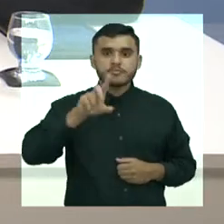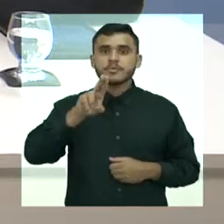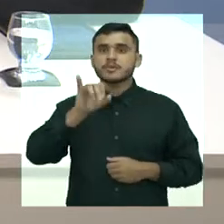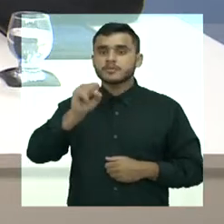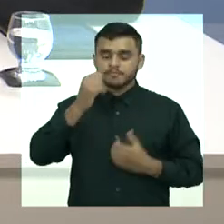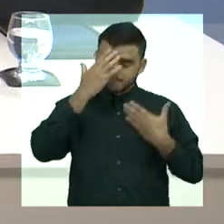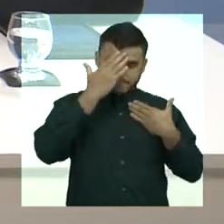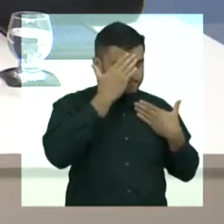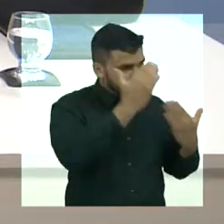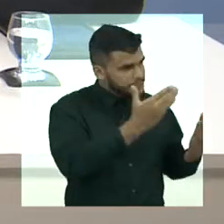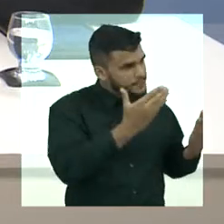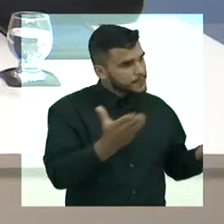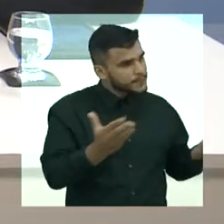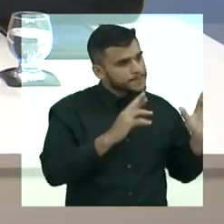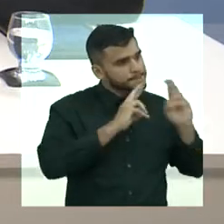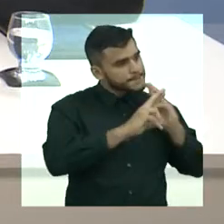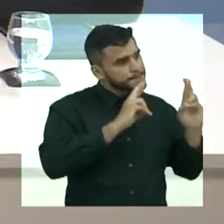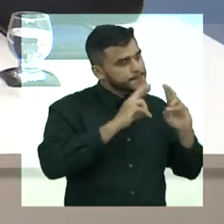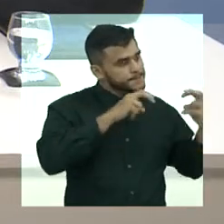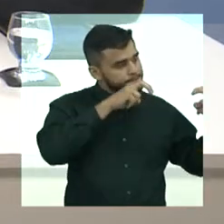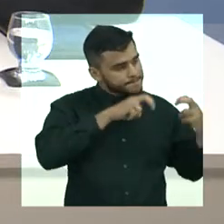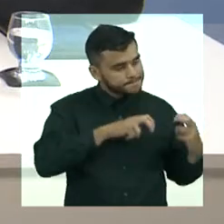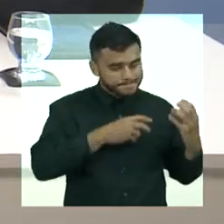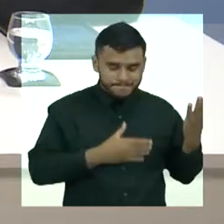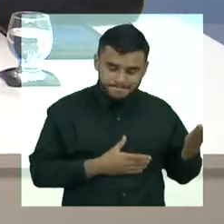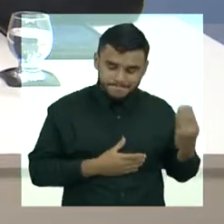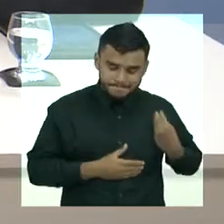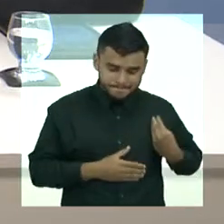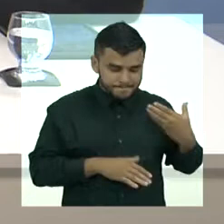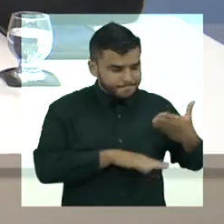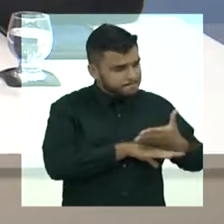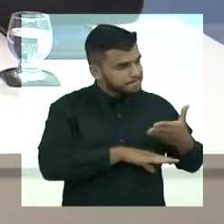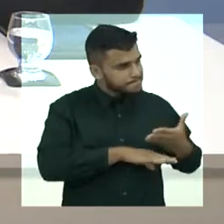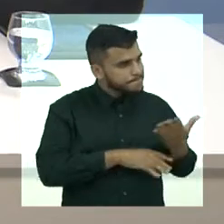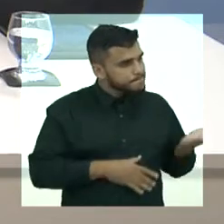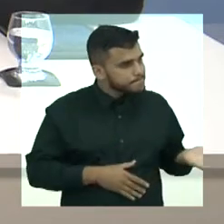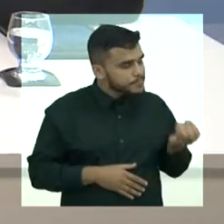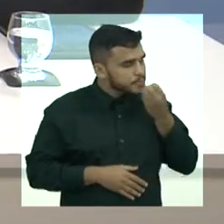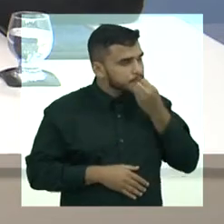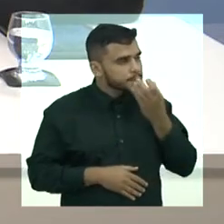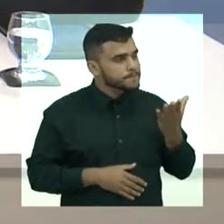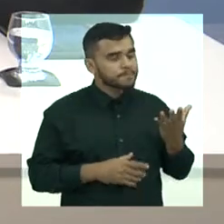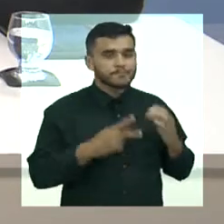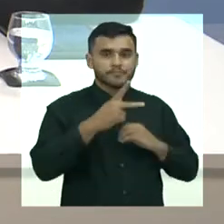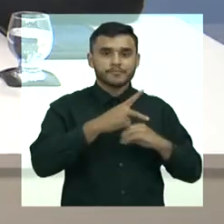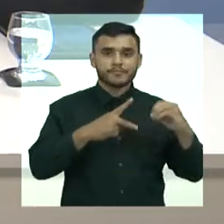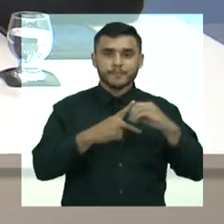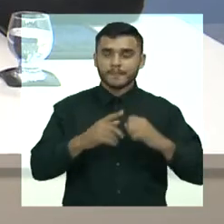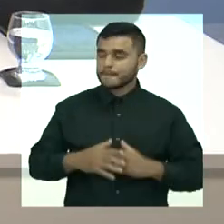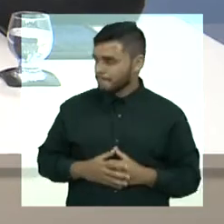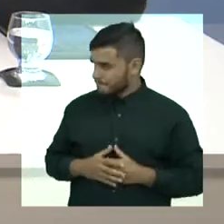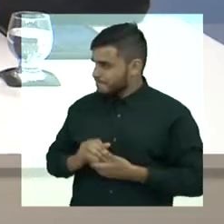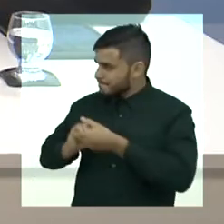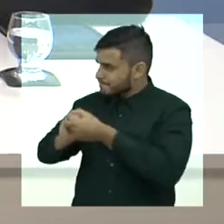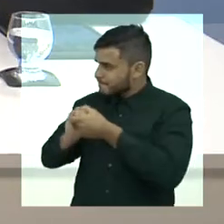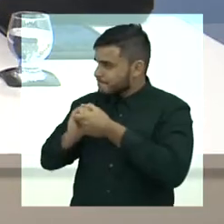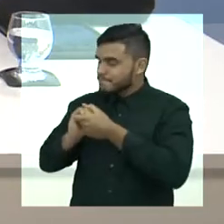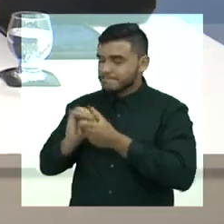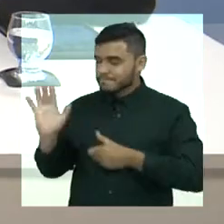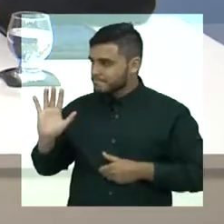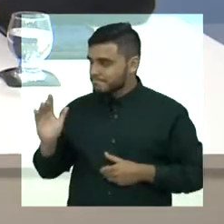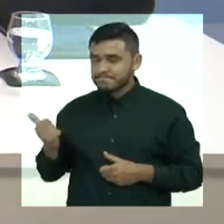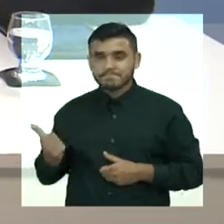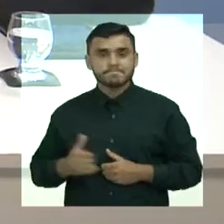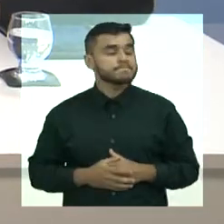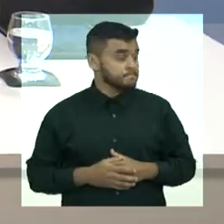Barbosa, obrigado mais uma vez pela sua sempre brilhante participação aqui no programa Pela Ordem. Até a próxima, né? Até a próxima.